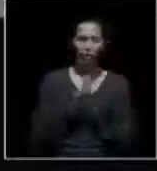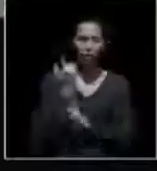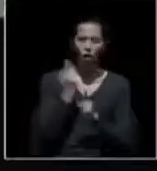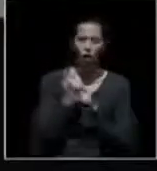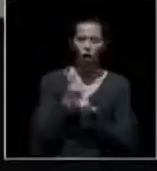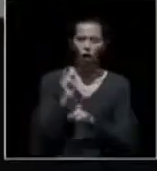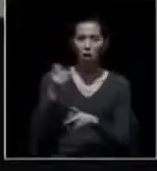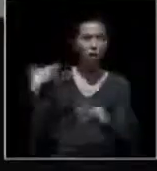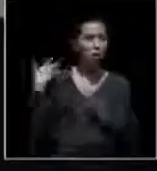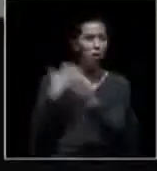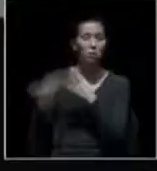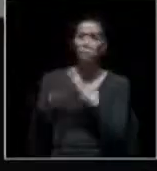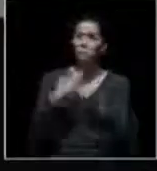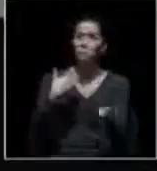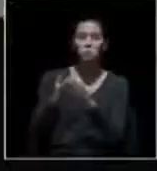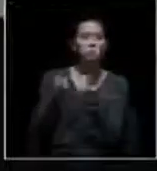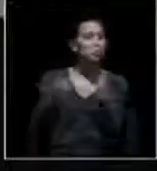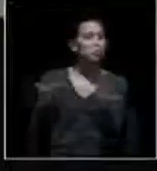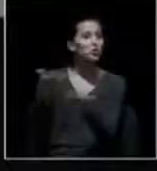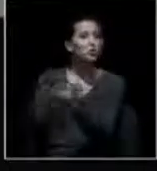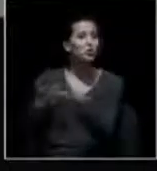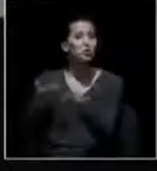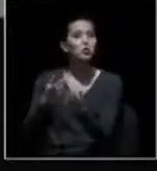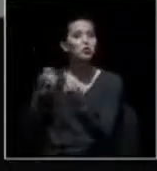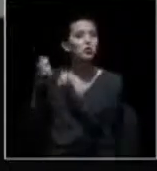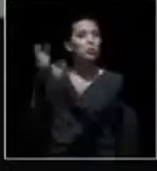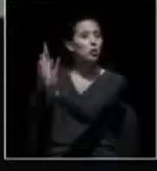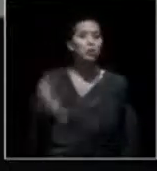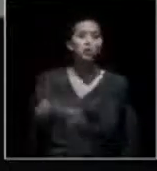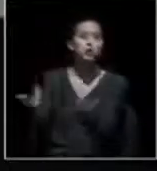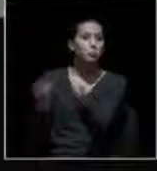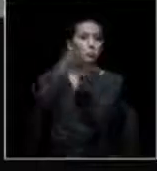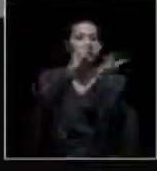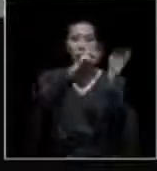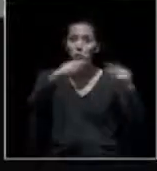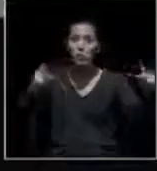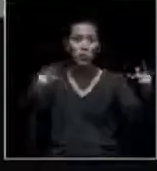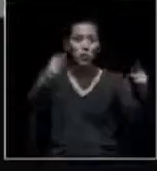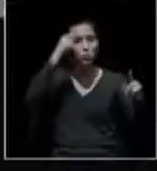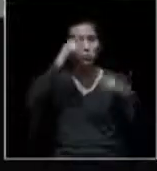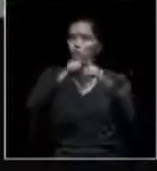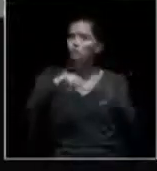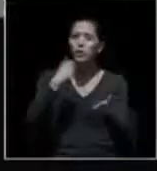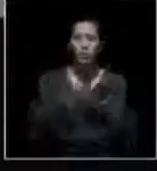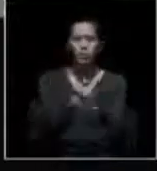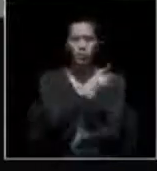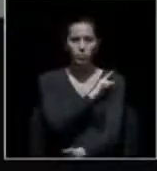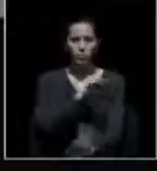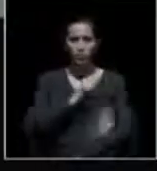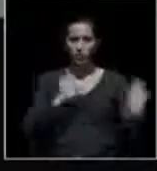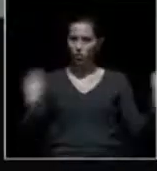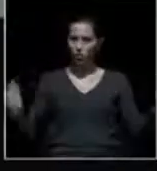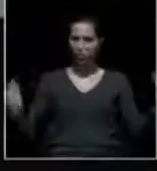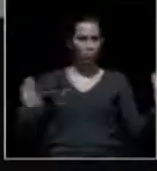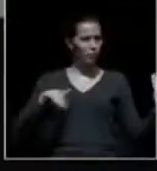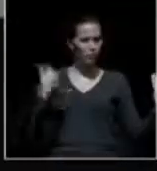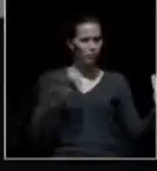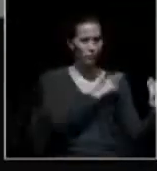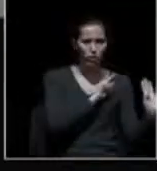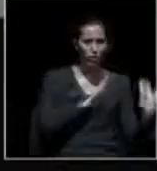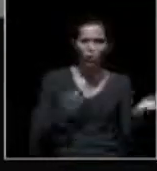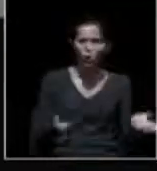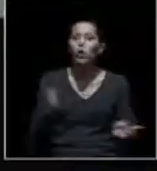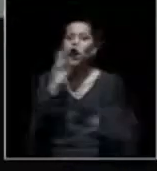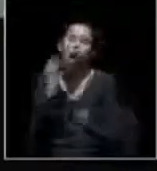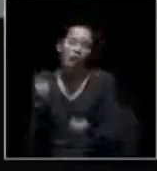anos, independentemente da situação financeira da autarquia, a opção do Executivo é privatizar. E neste momento não nos podem dar a desculpa de que